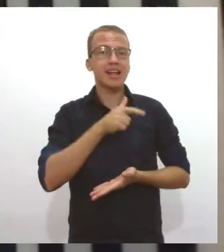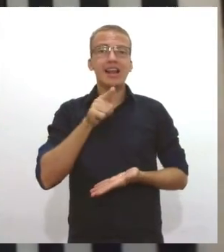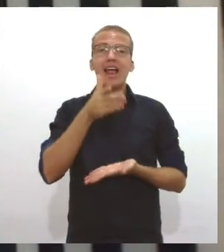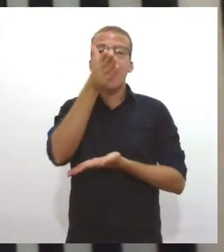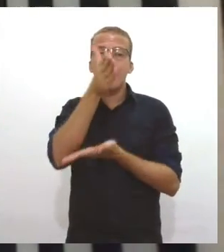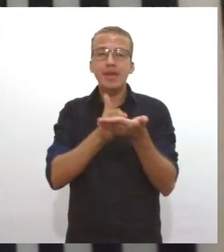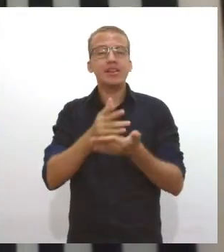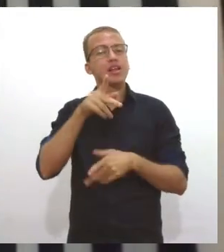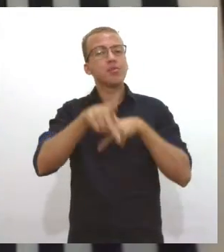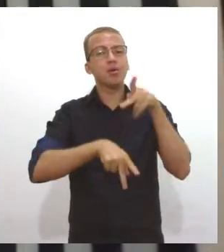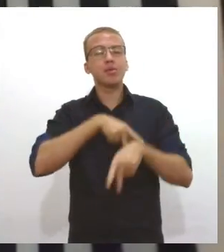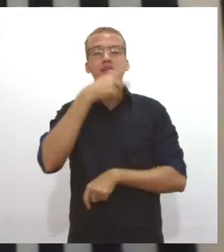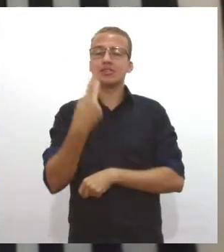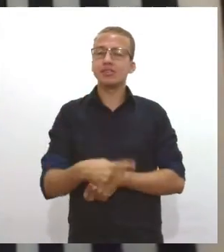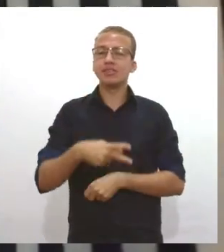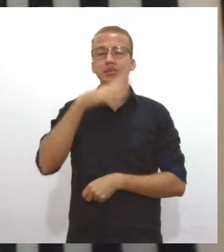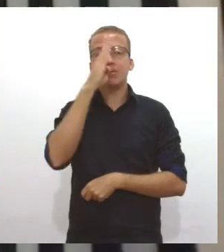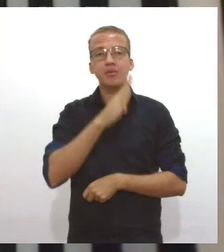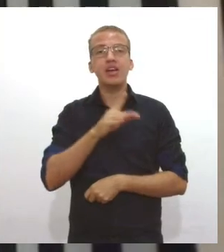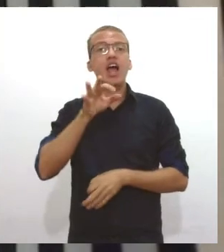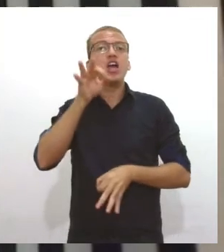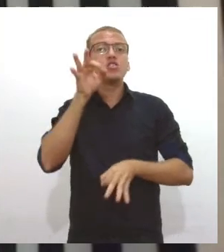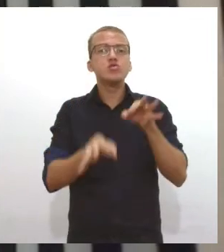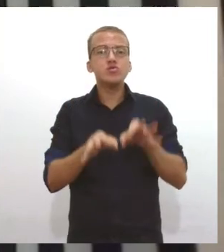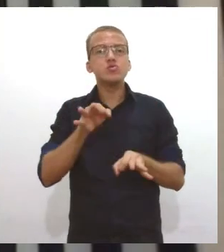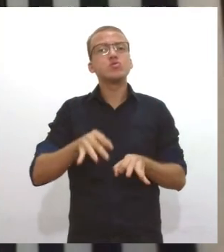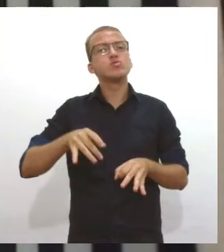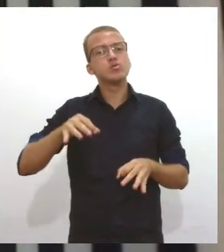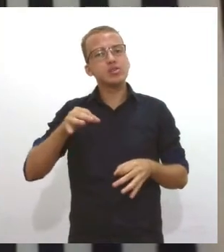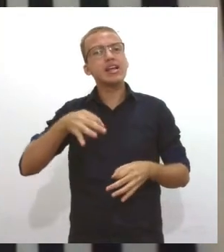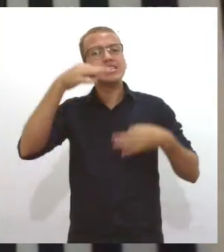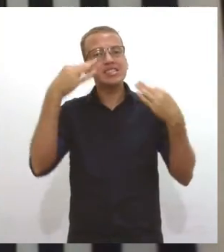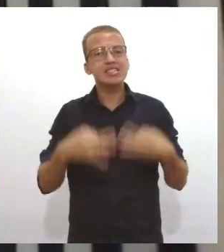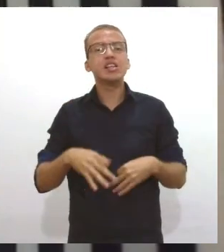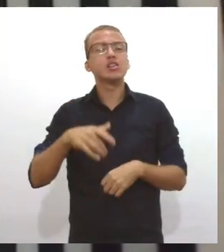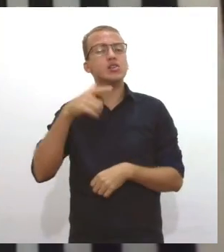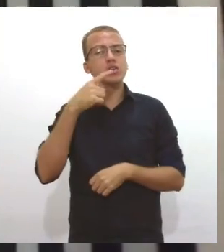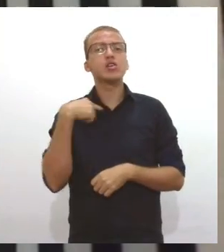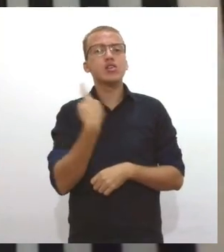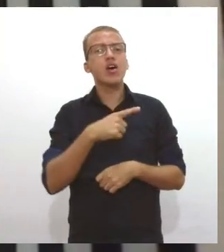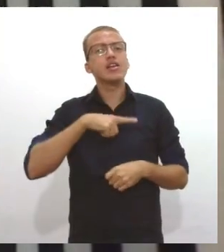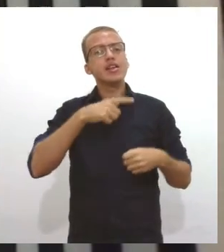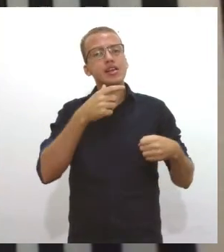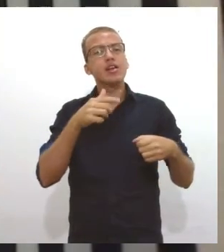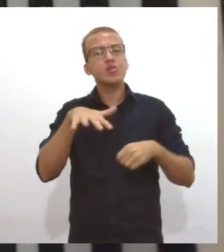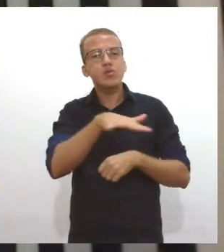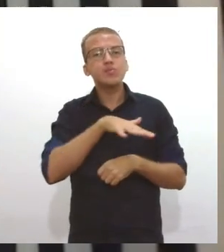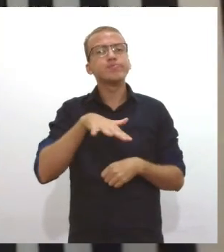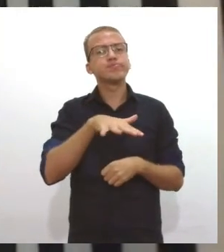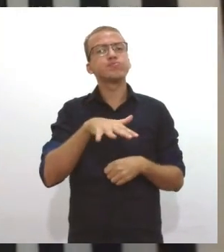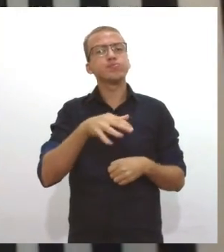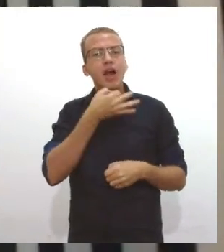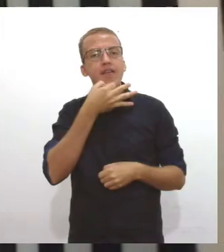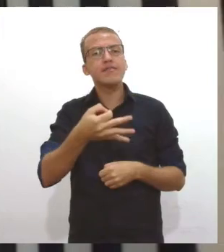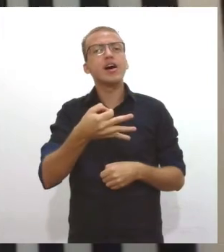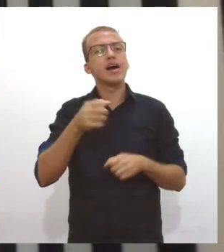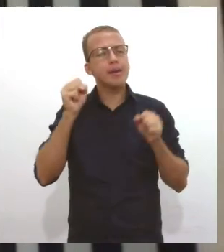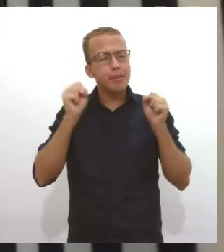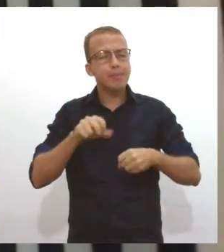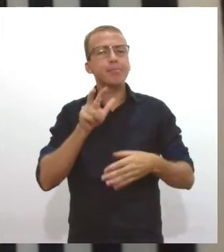mais do que justo que nós estejamos representadas nos espaços de poder porque quando você tem poucas mulheres